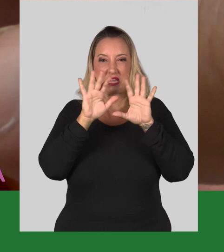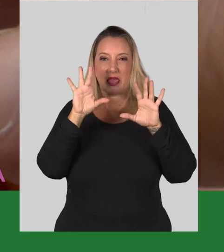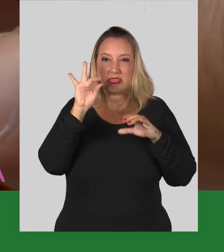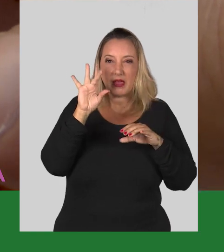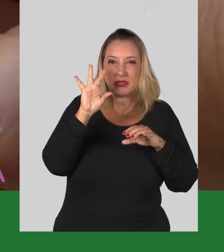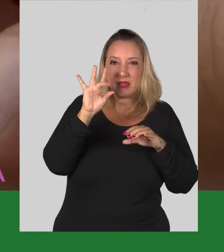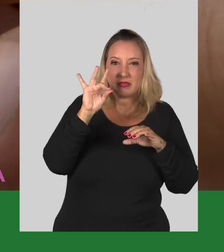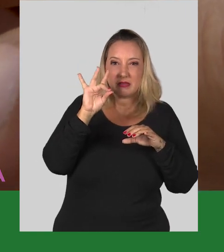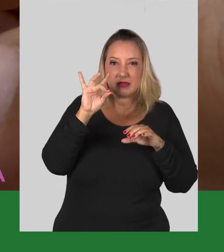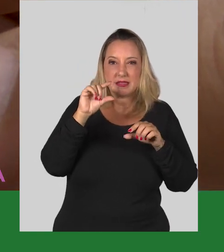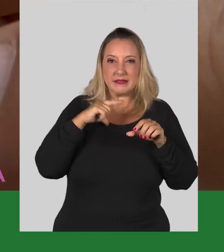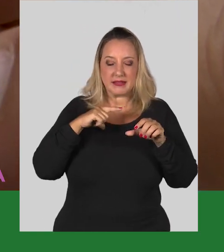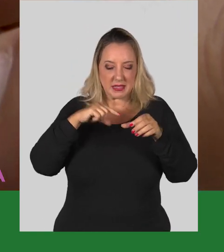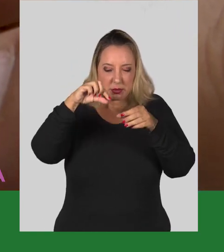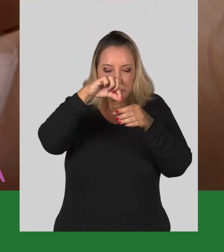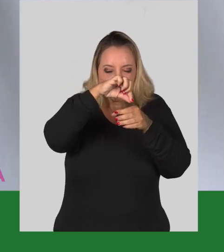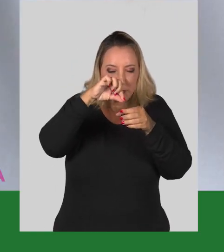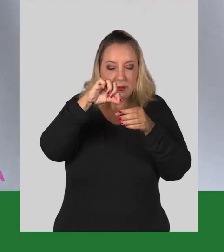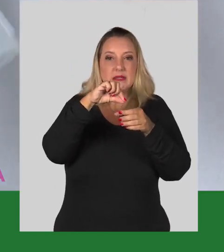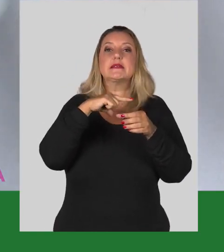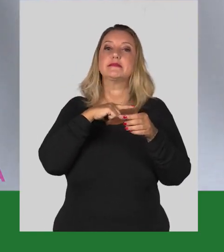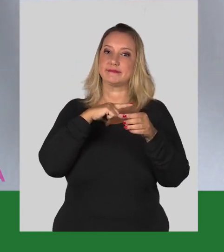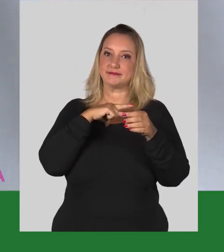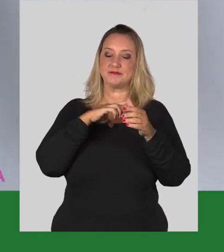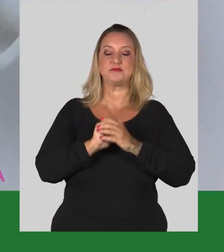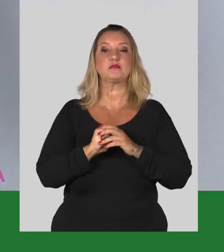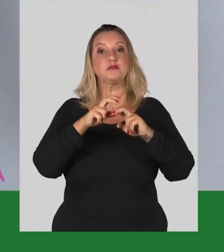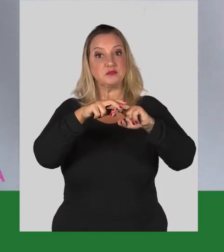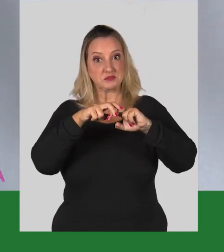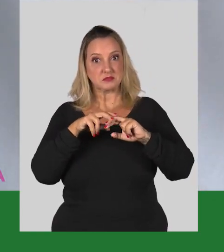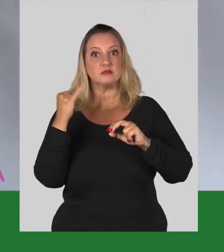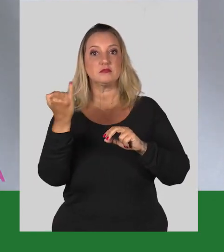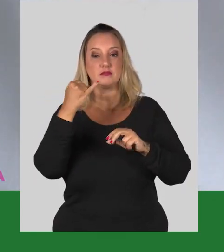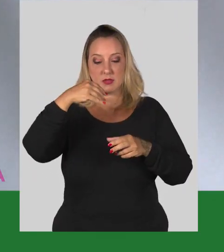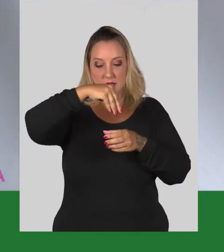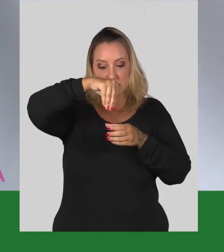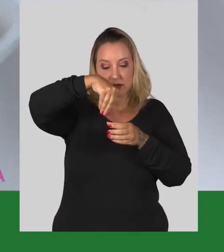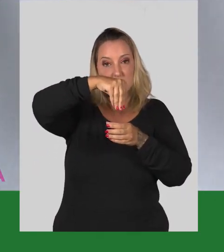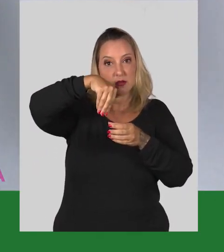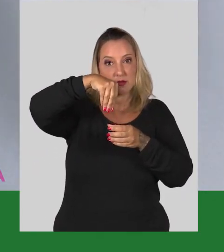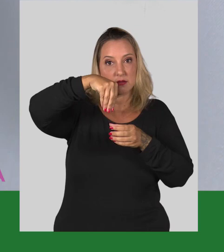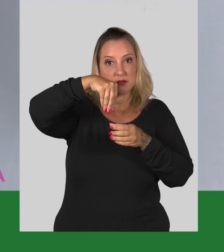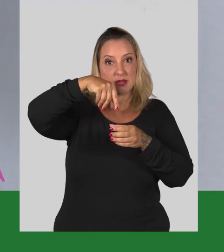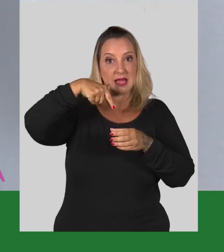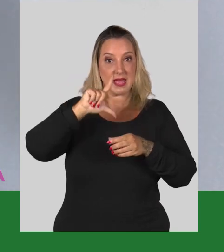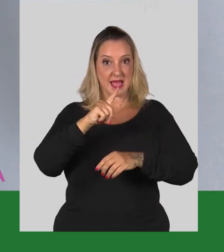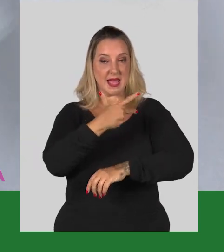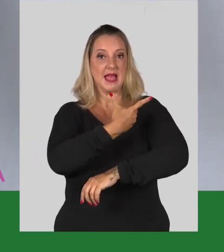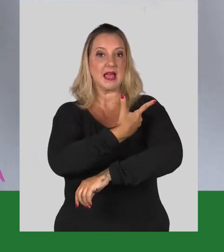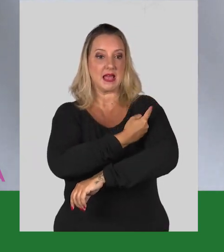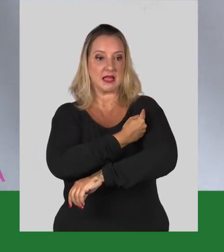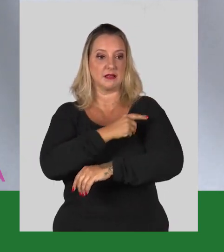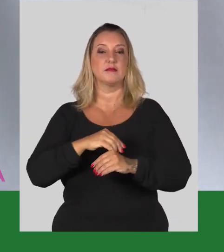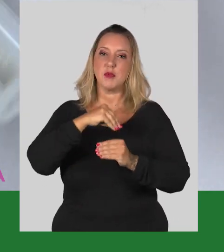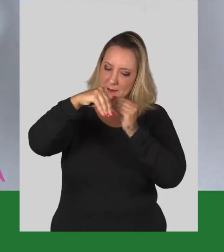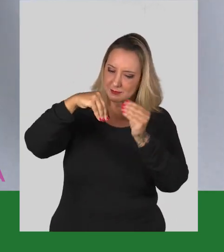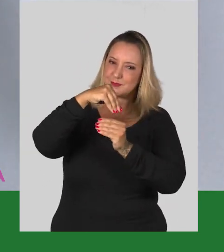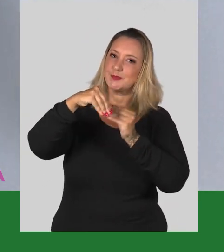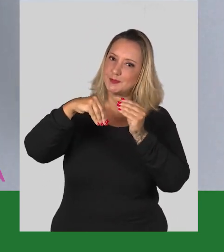e formação de precipitado estratificado. Por isso, a importância de homogeneizar antes da sua aplicação.